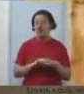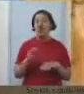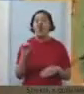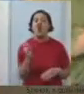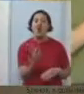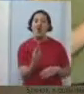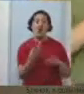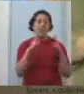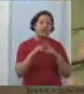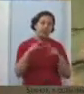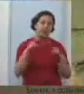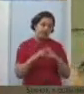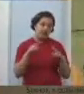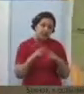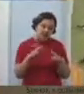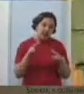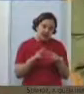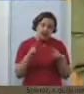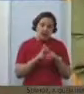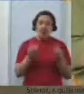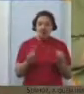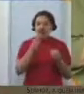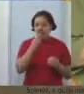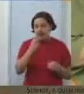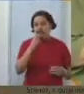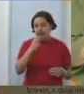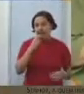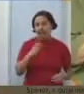ou o medo, a gritaria.